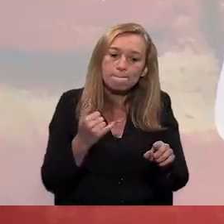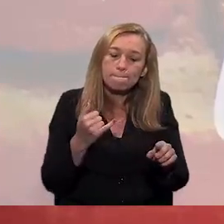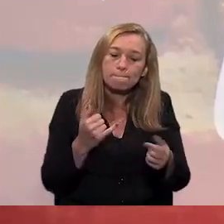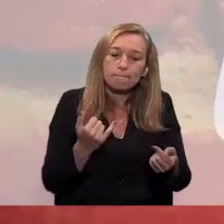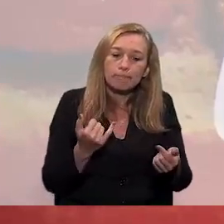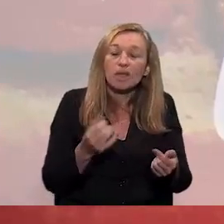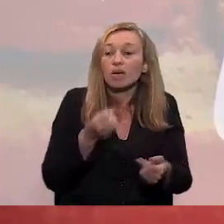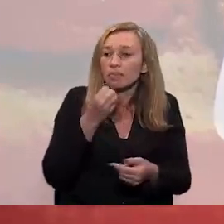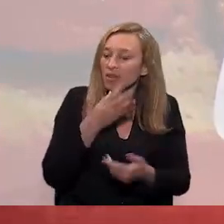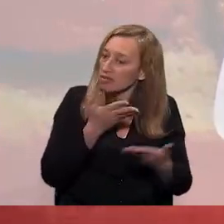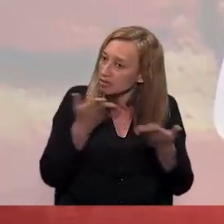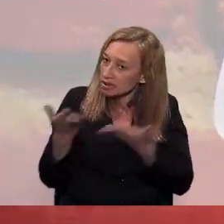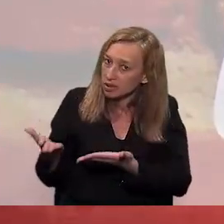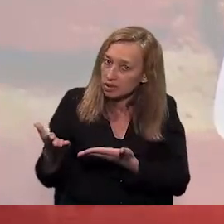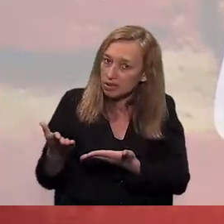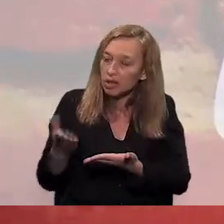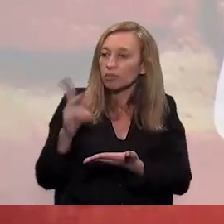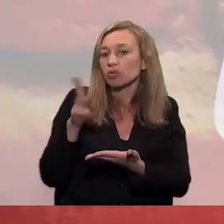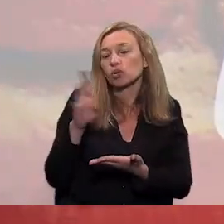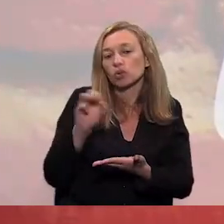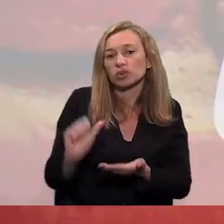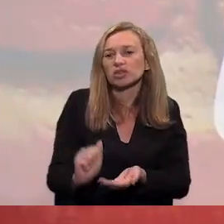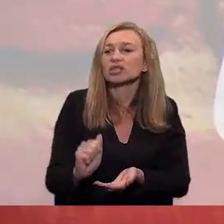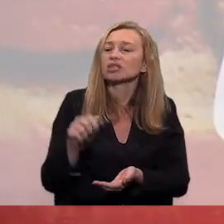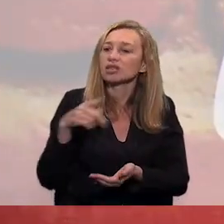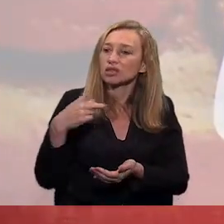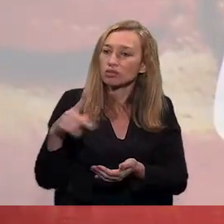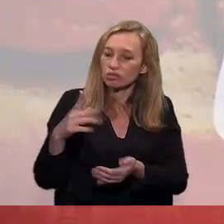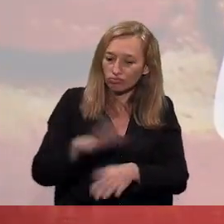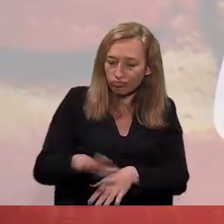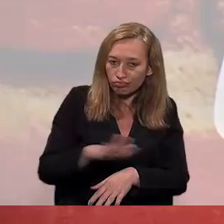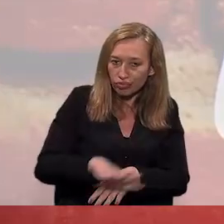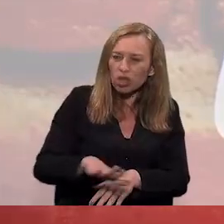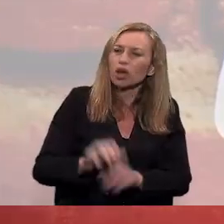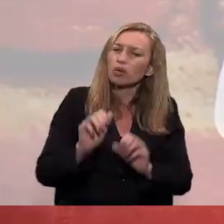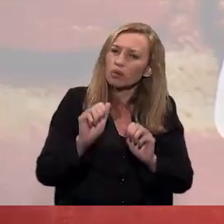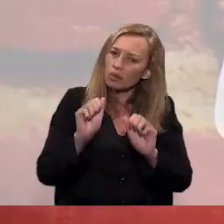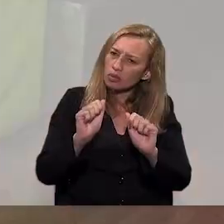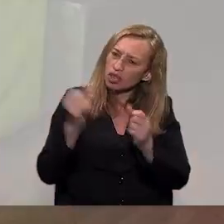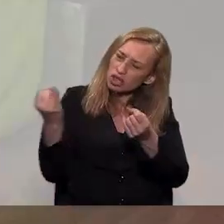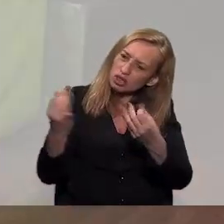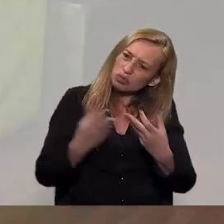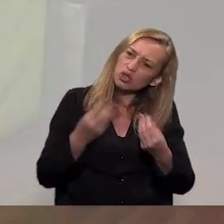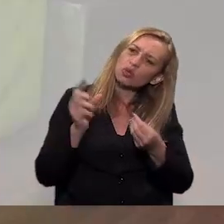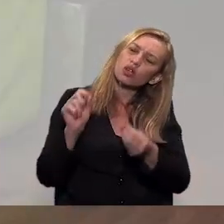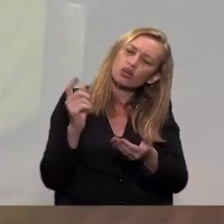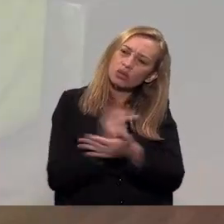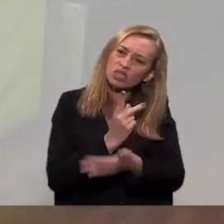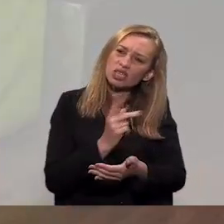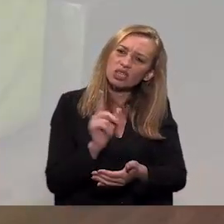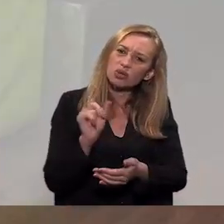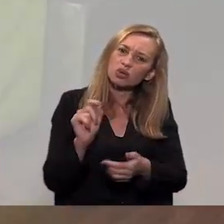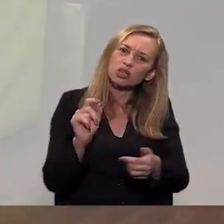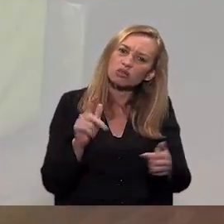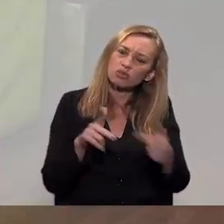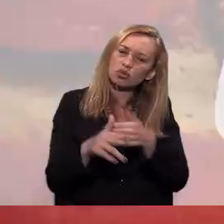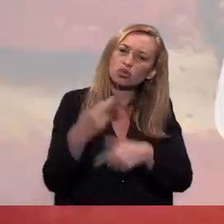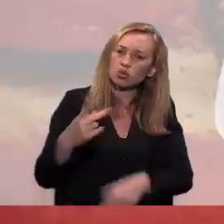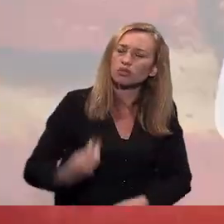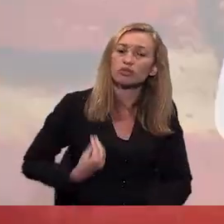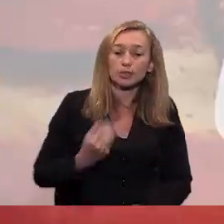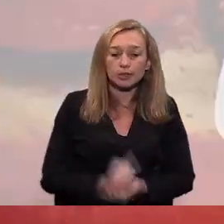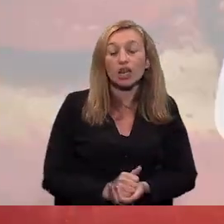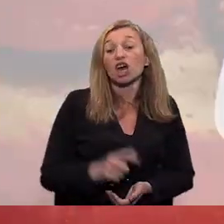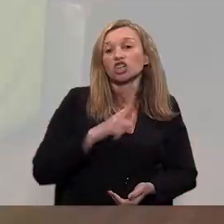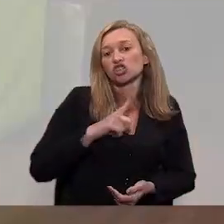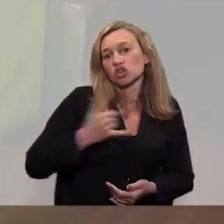te prejudicou, né, Bruna? Bem-vinda. Foi na sua infância também, né? Isso. Conta um pouquinho do que aconteceu com você e o que isso interferiu